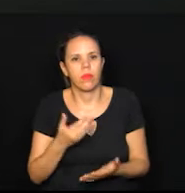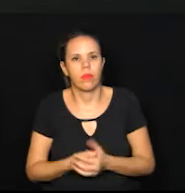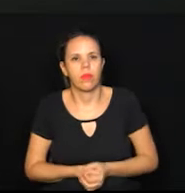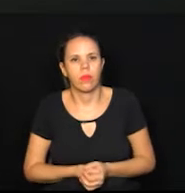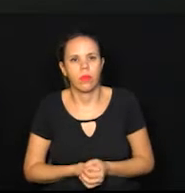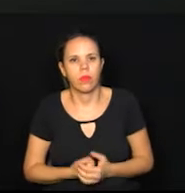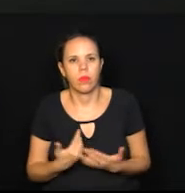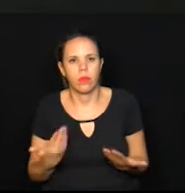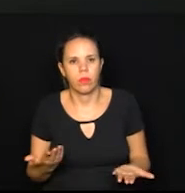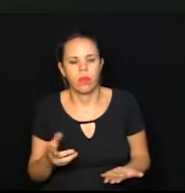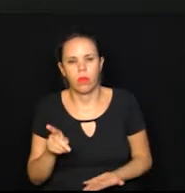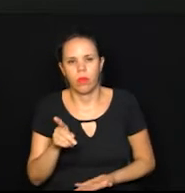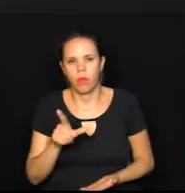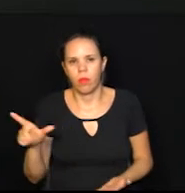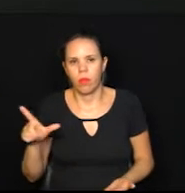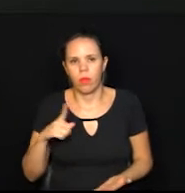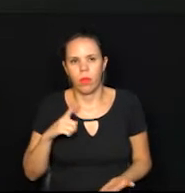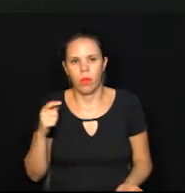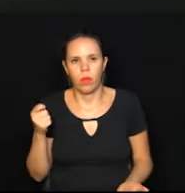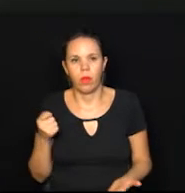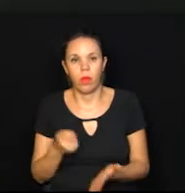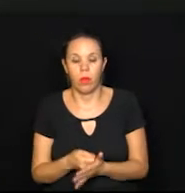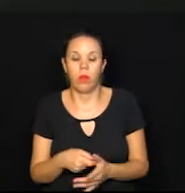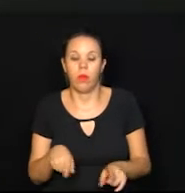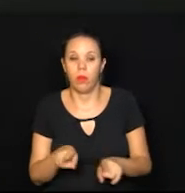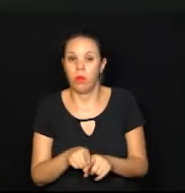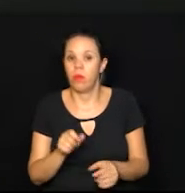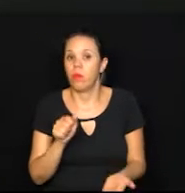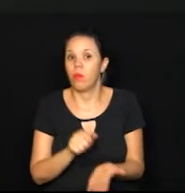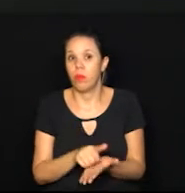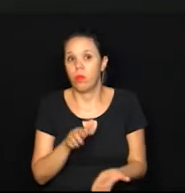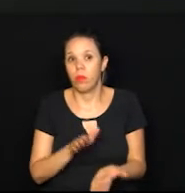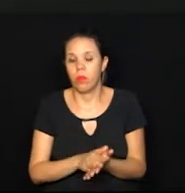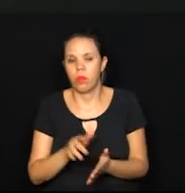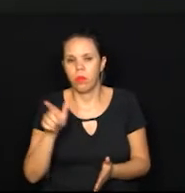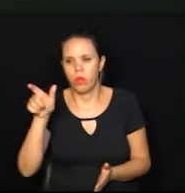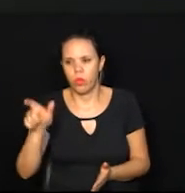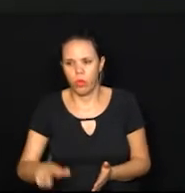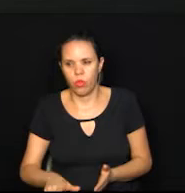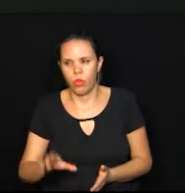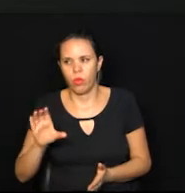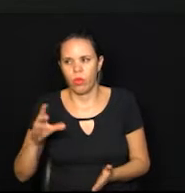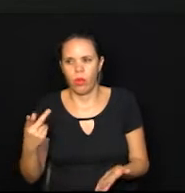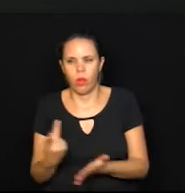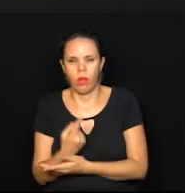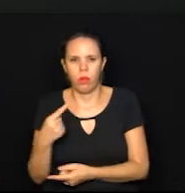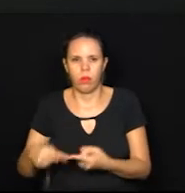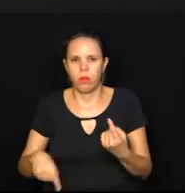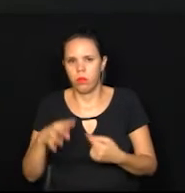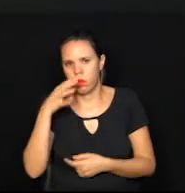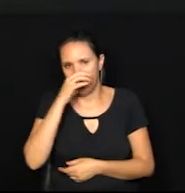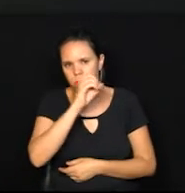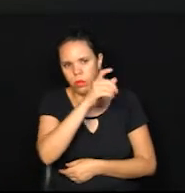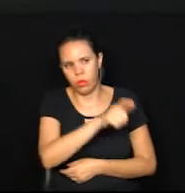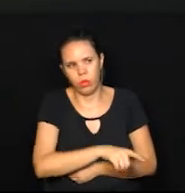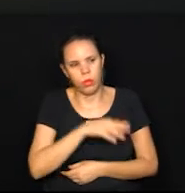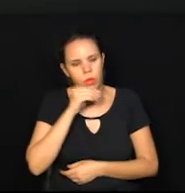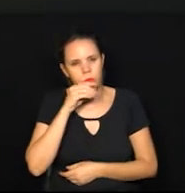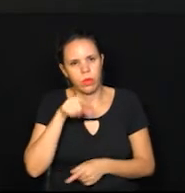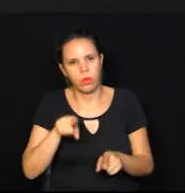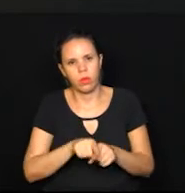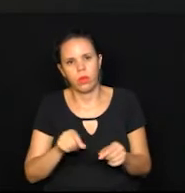E então esse PL visa punir ambos, tanto o cidadão que tem uma conduta irregular, tanto o servidor que